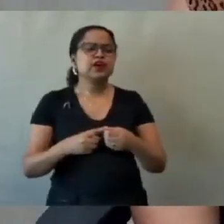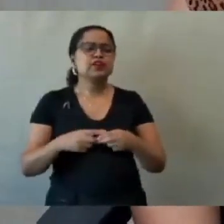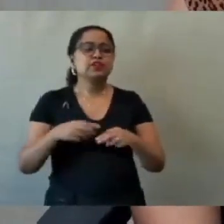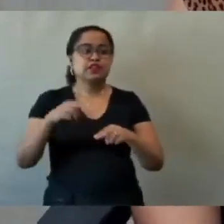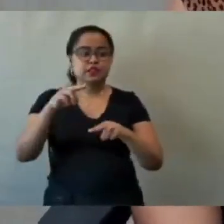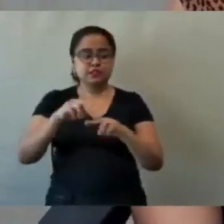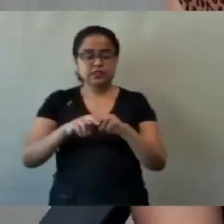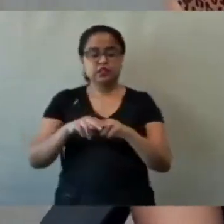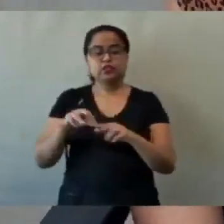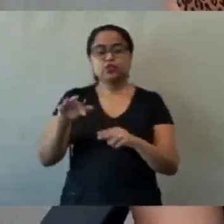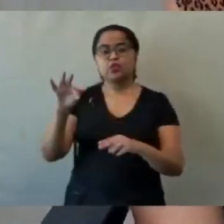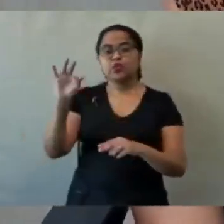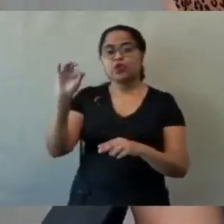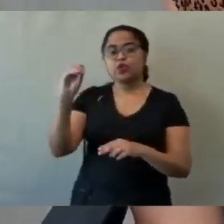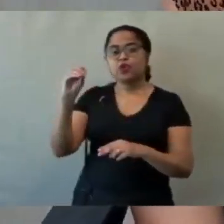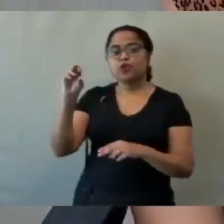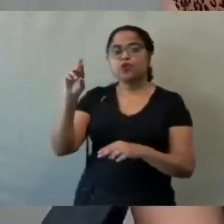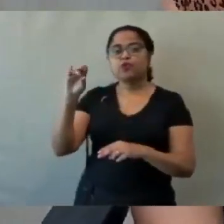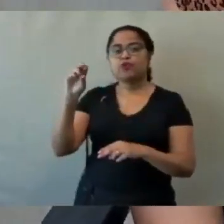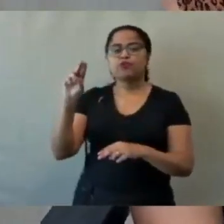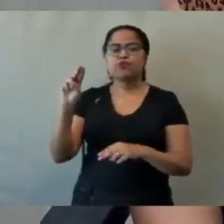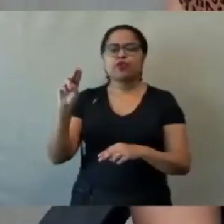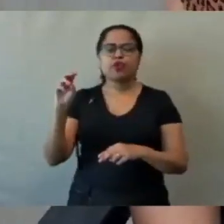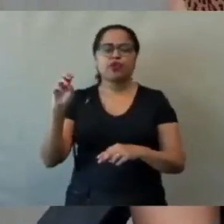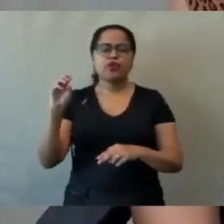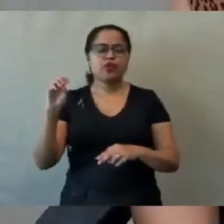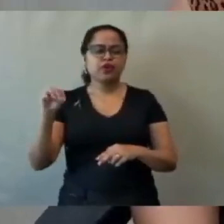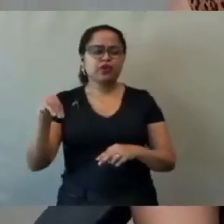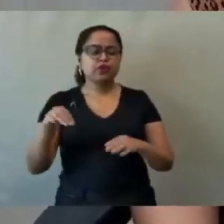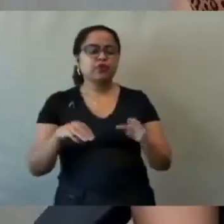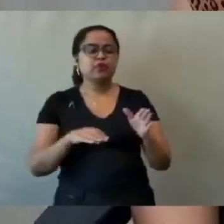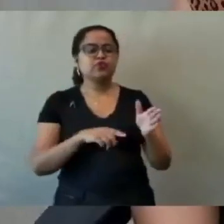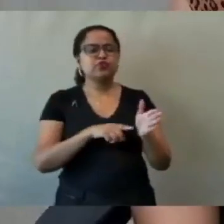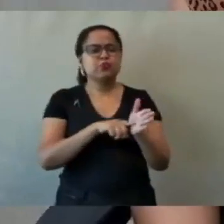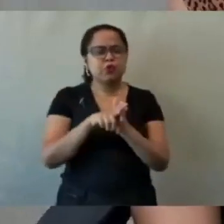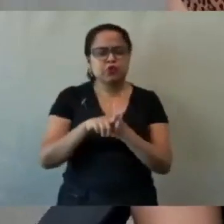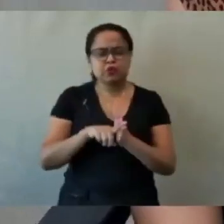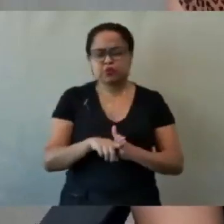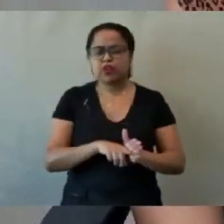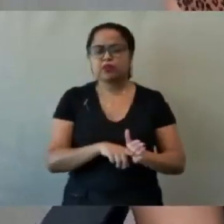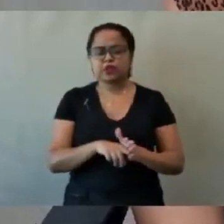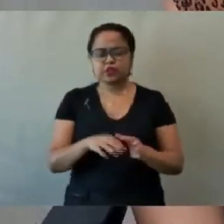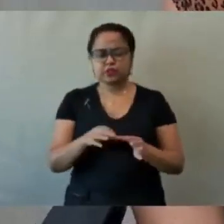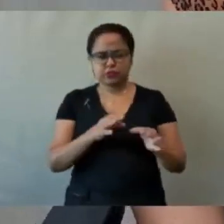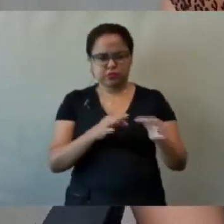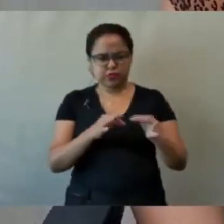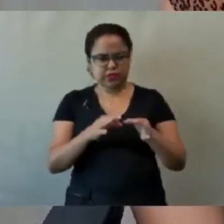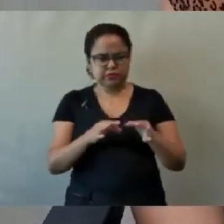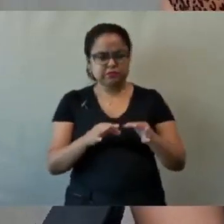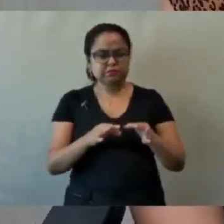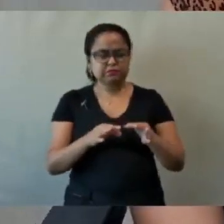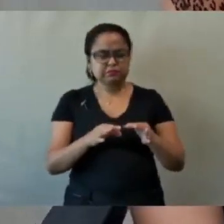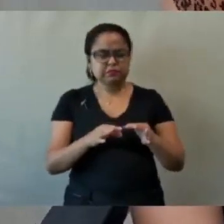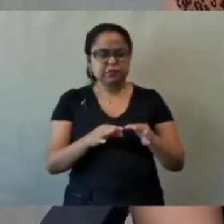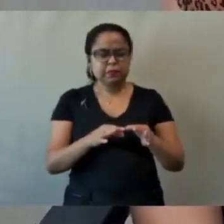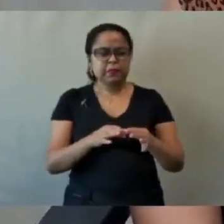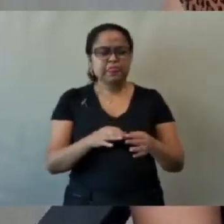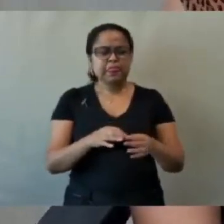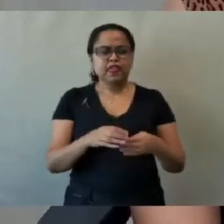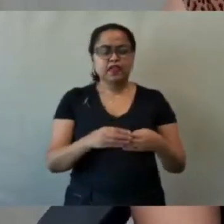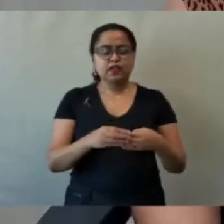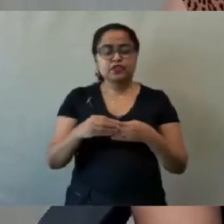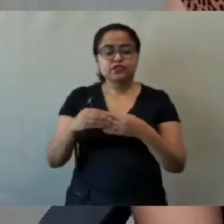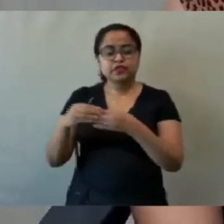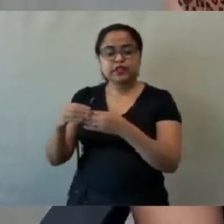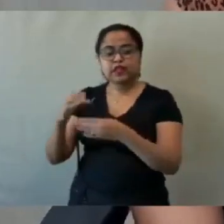Fórum, né, de Monitoramento do Plano Municipal de Educação, e nós enviamos para a